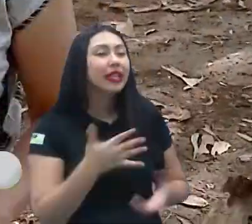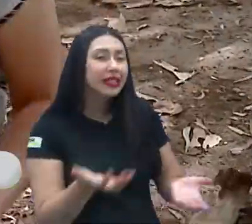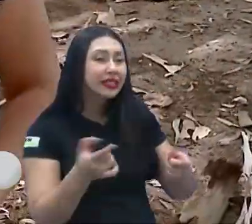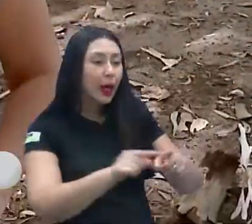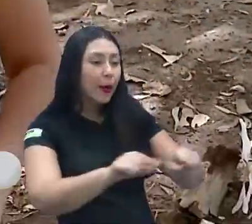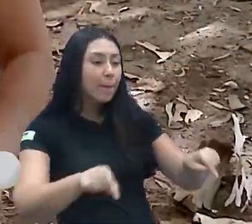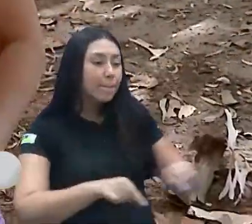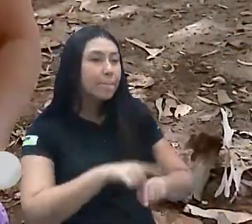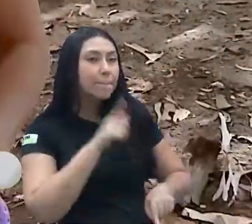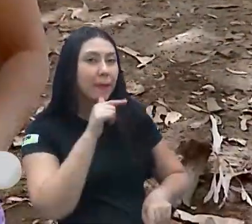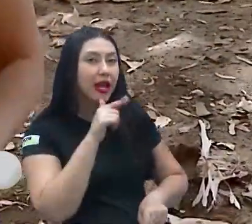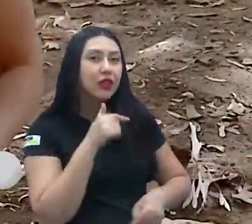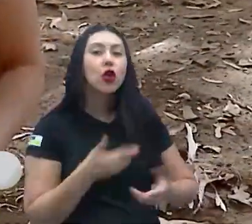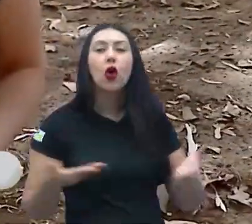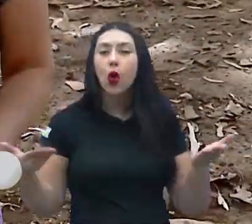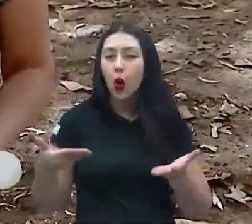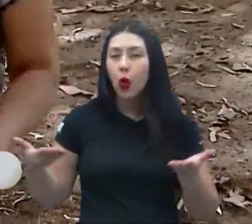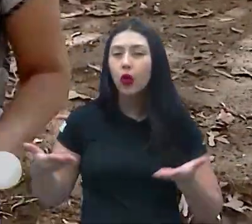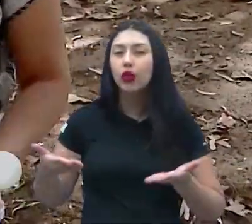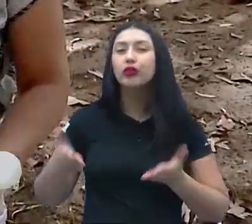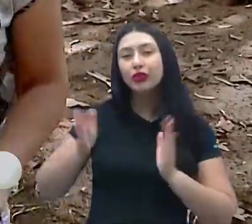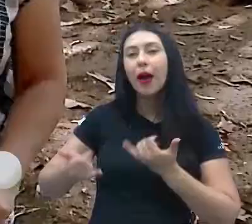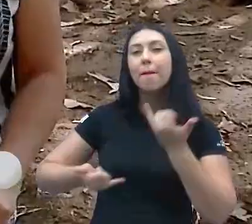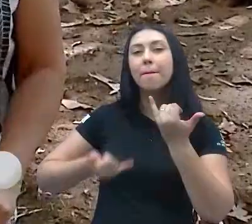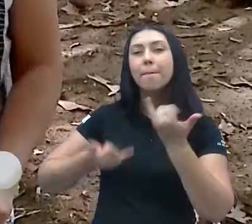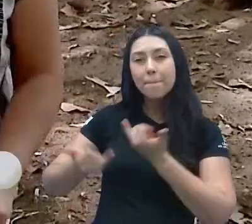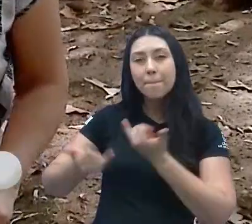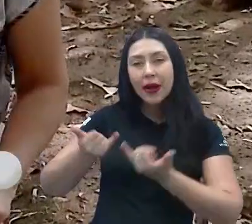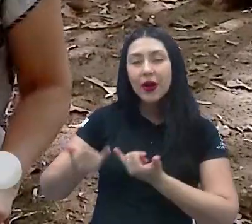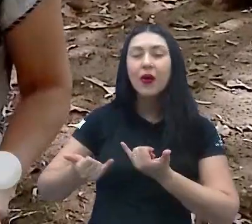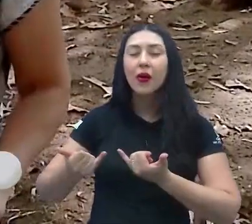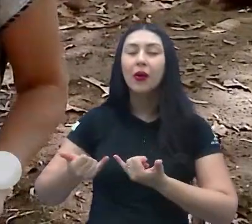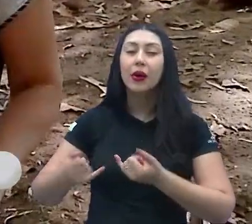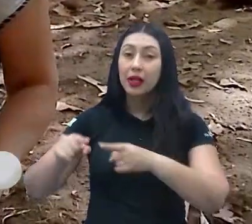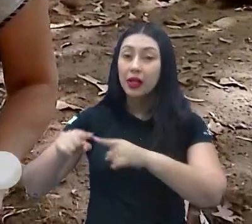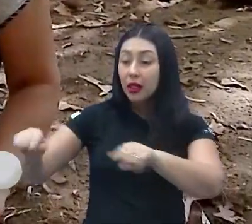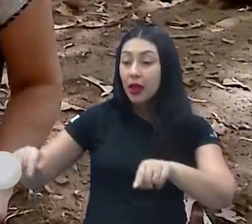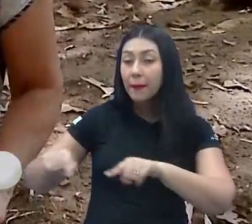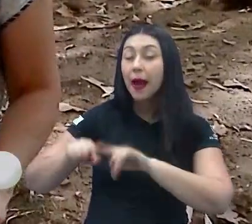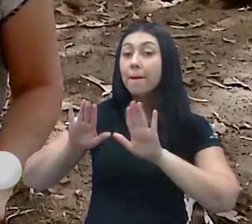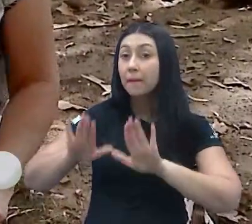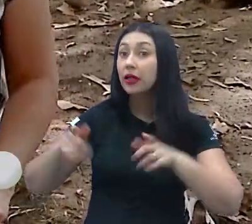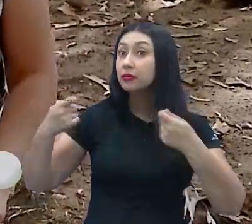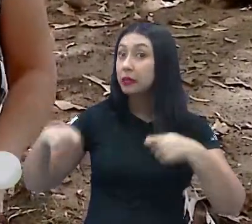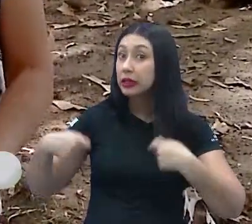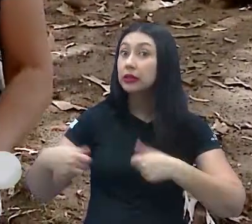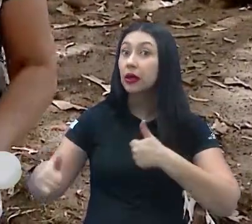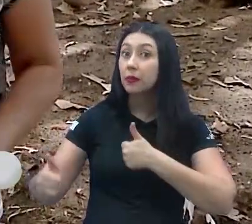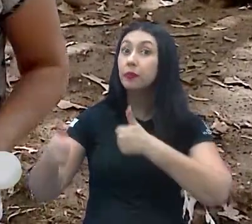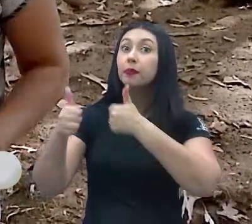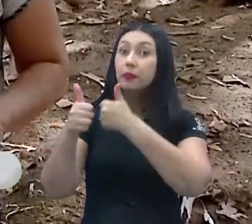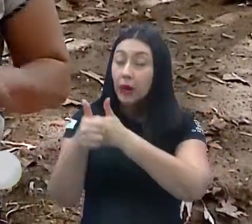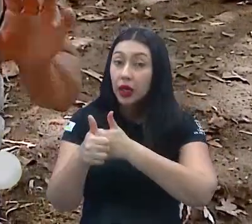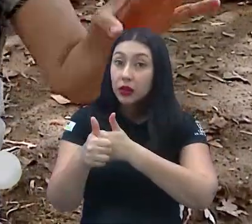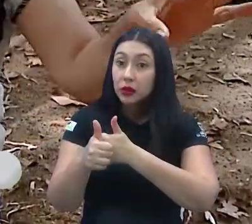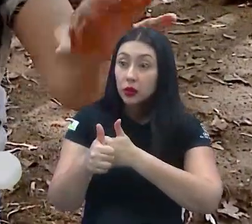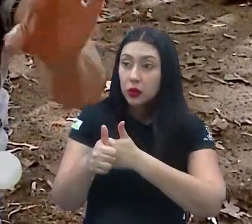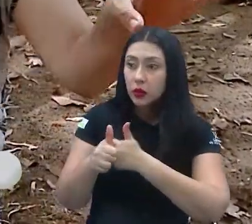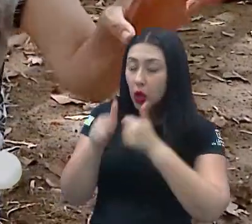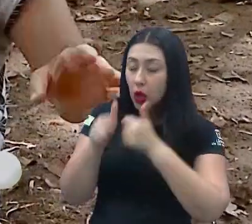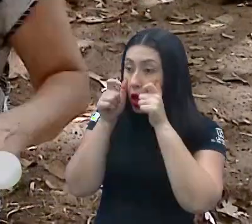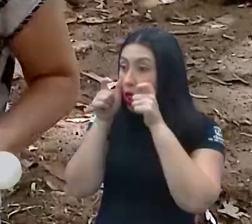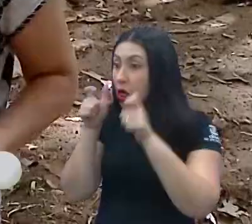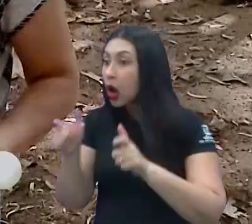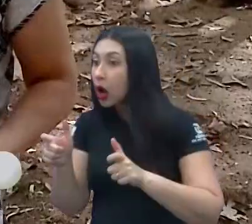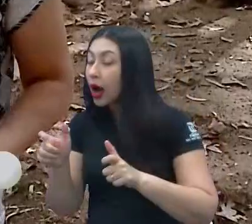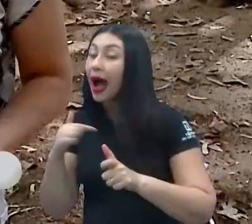foi na piscina hoje, um pouquinho. Eu cheguei, ela já estava na piscina. Você não pode sair de perto. É aqui, você não pode nem pensar, eu vou virar as costas e